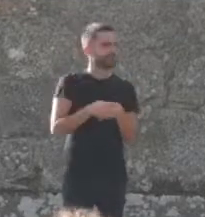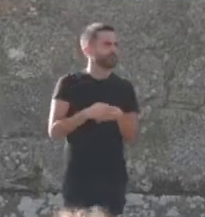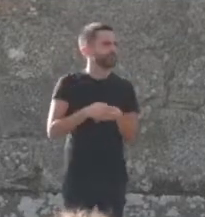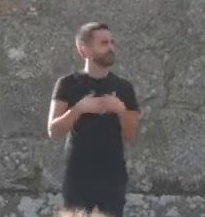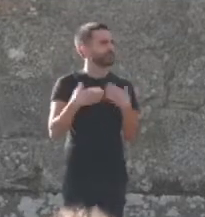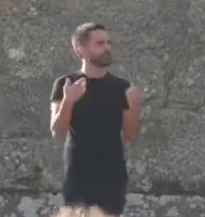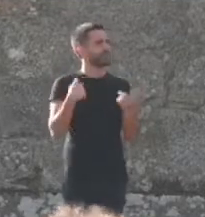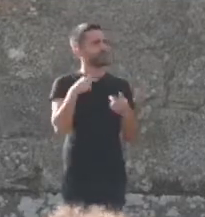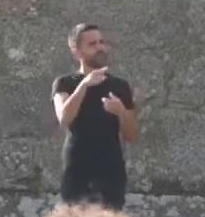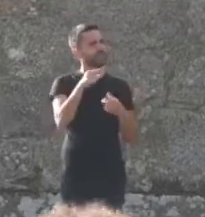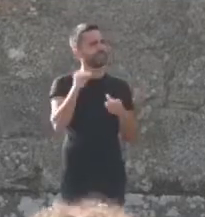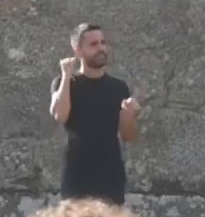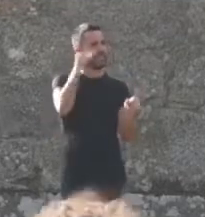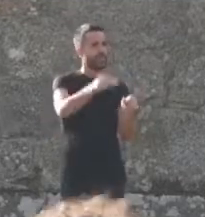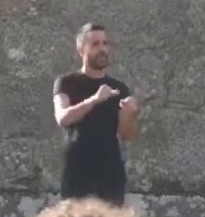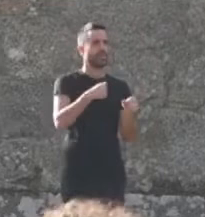unha